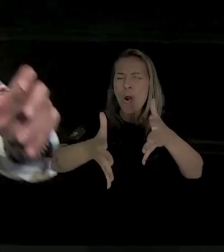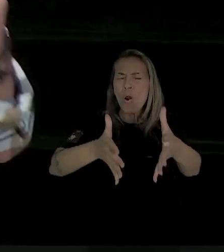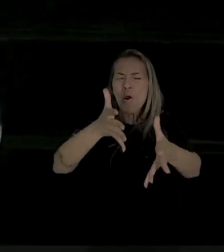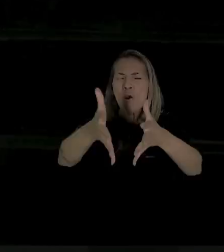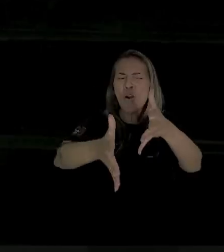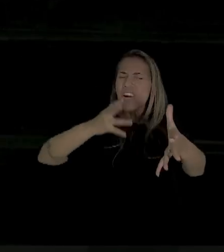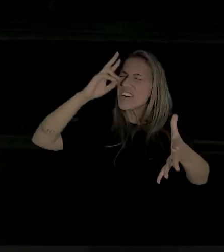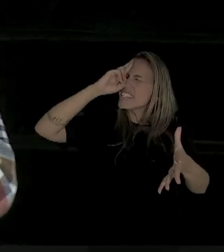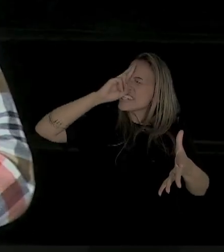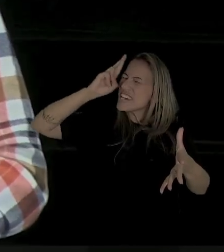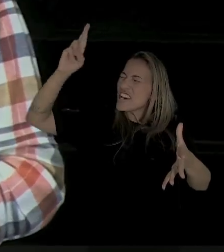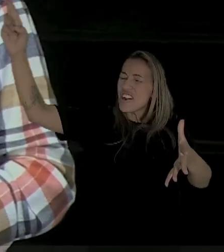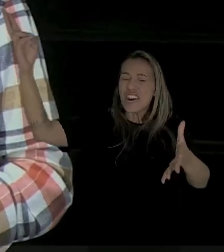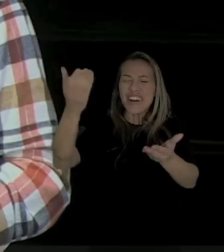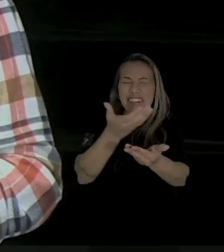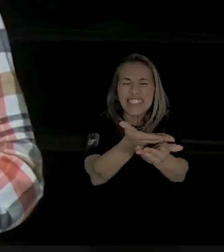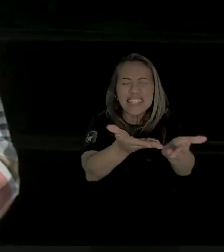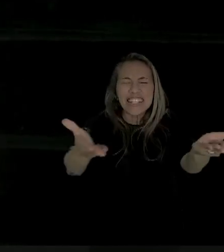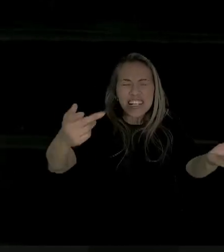é o Senhor que ressuscita o homem.